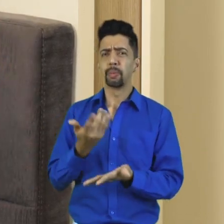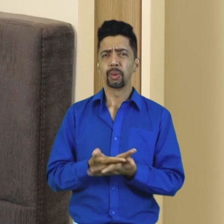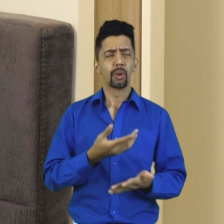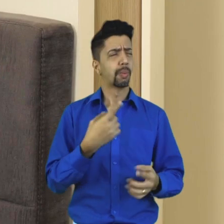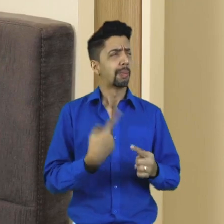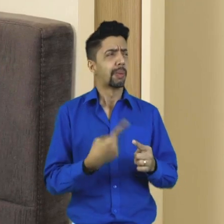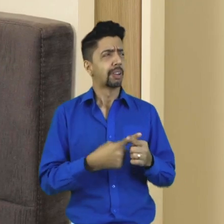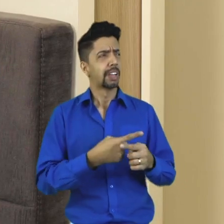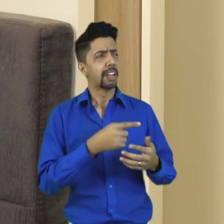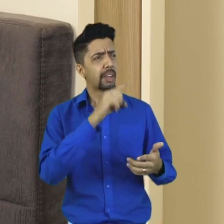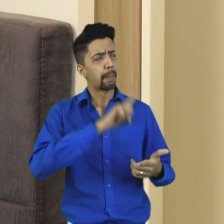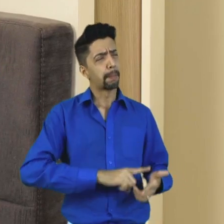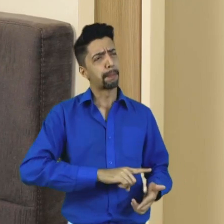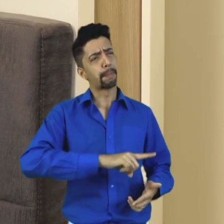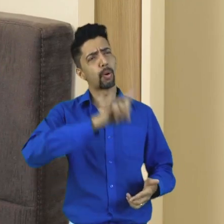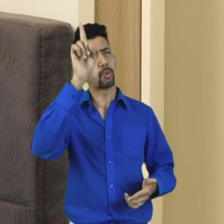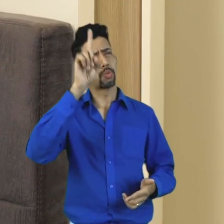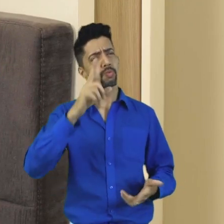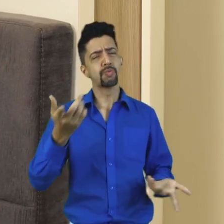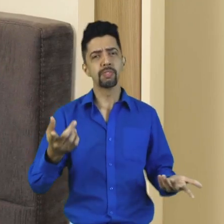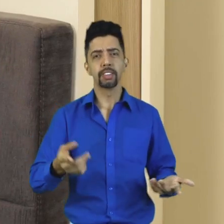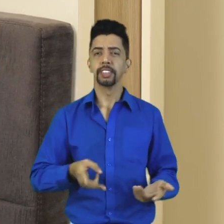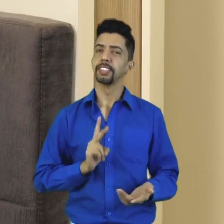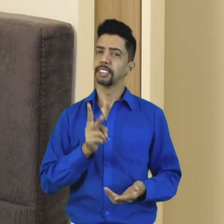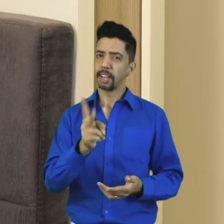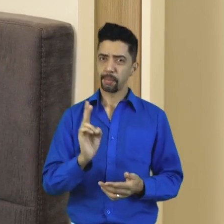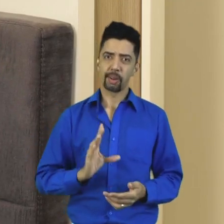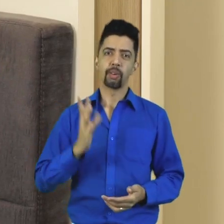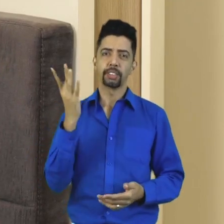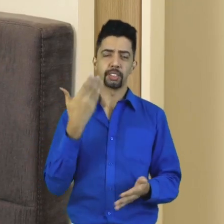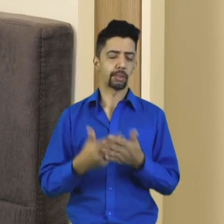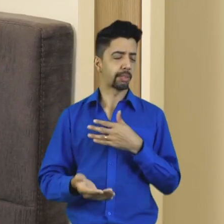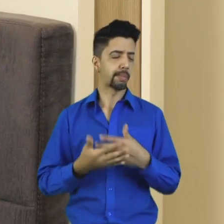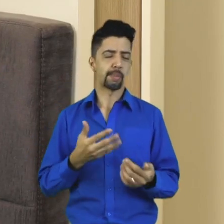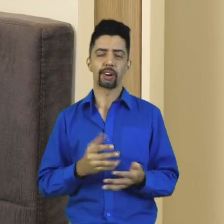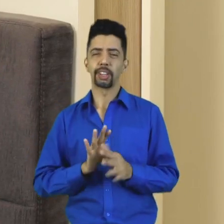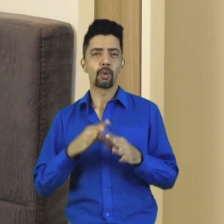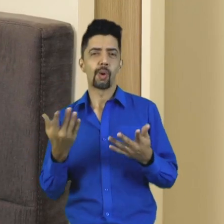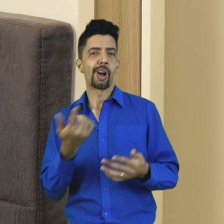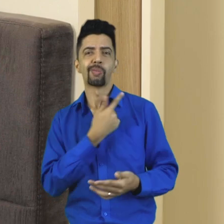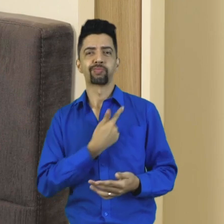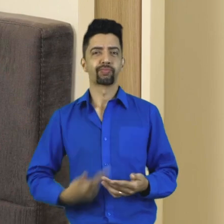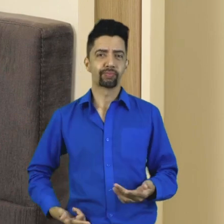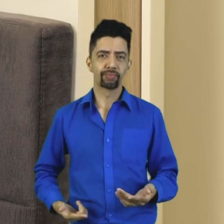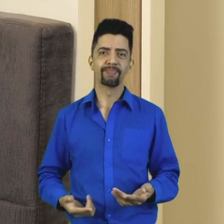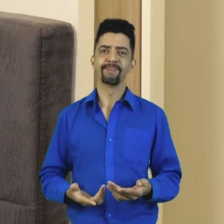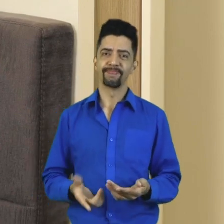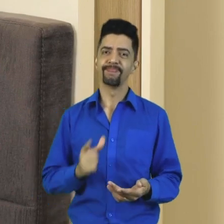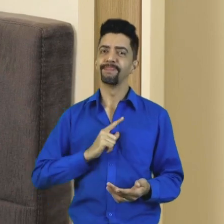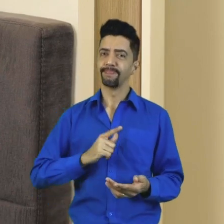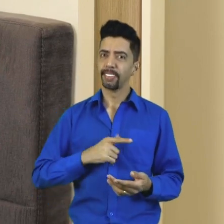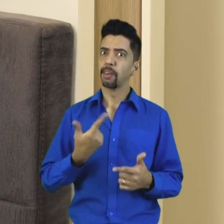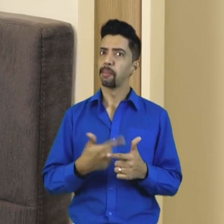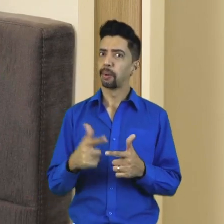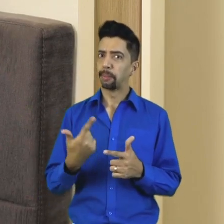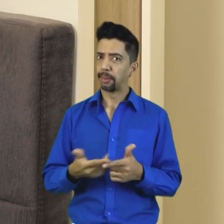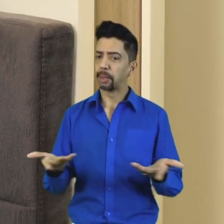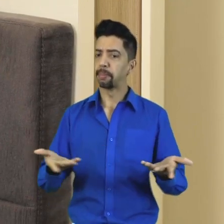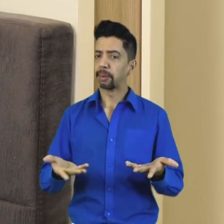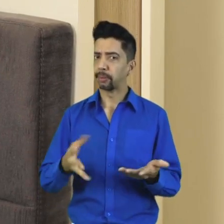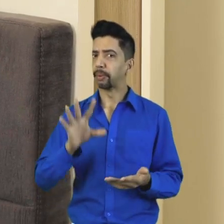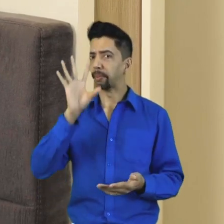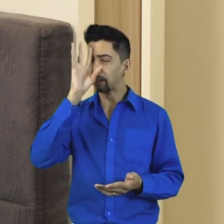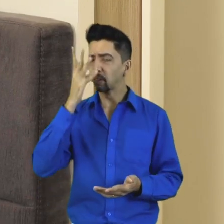anos. Isso sempre aconteceu, independentemente do regime, nós temos hoje um problema para